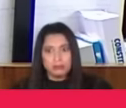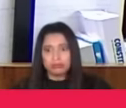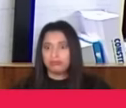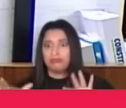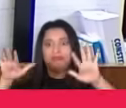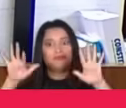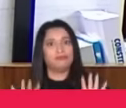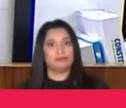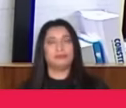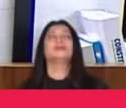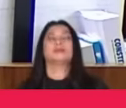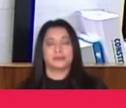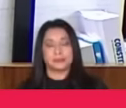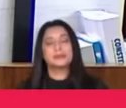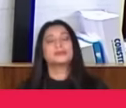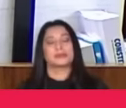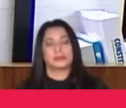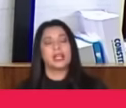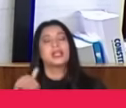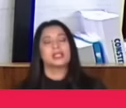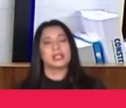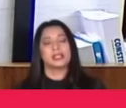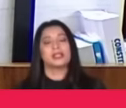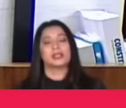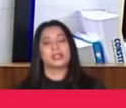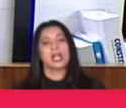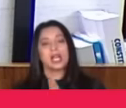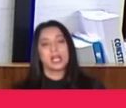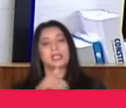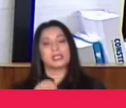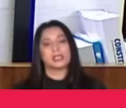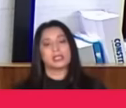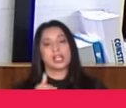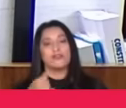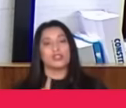repercussão gigantesca nas eleições, pré-eleições, nós estamos falando de